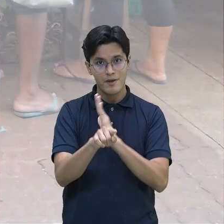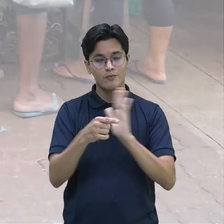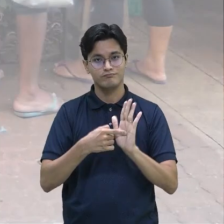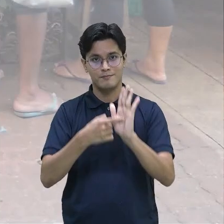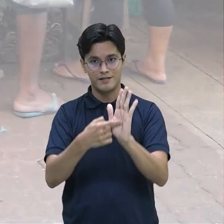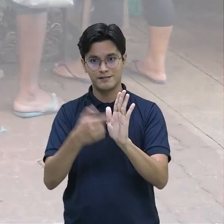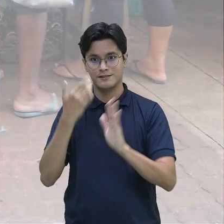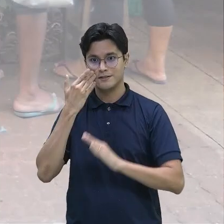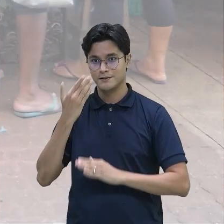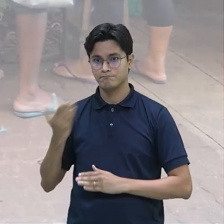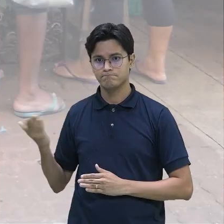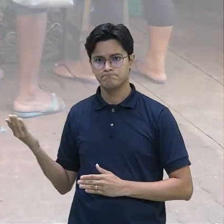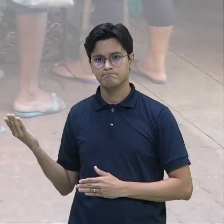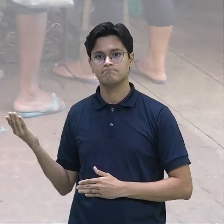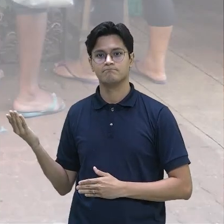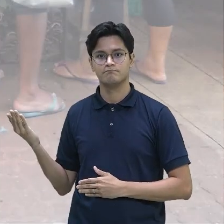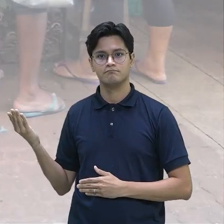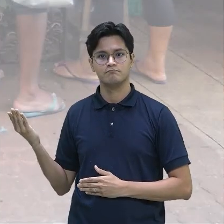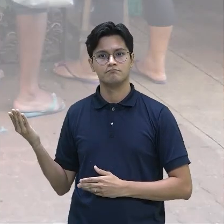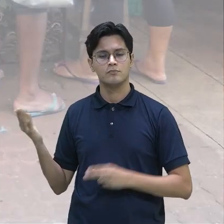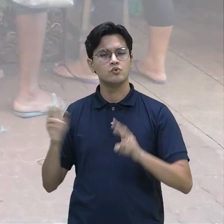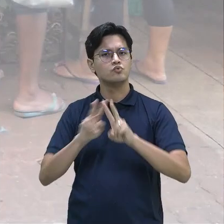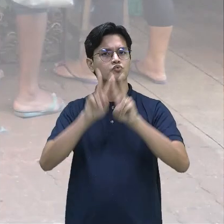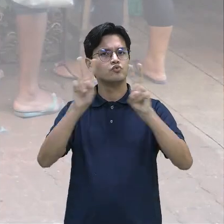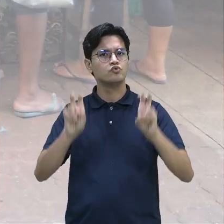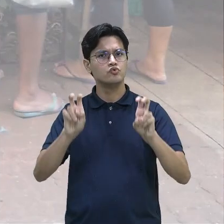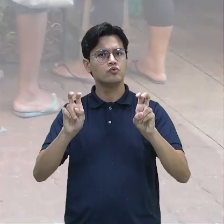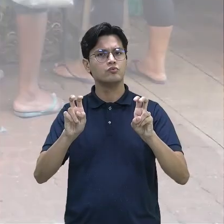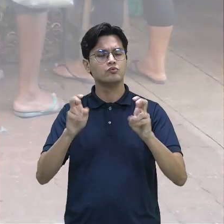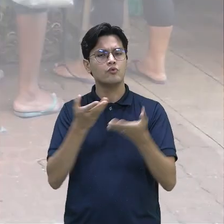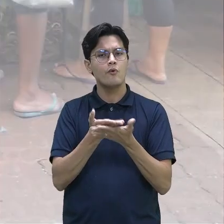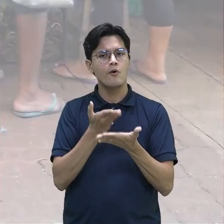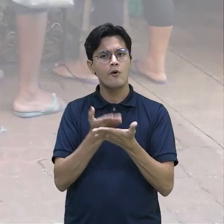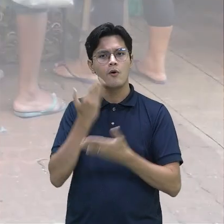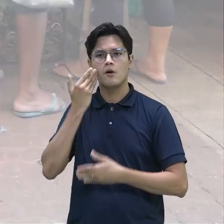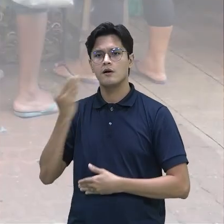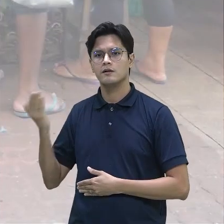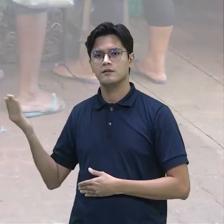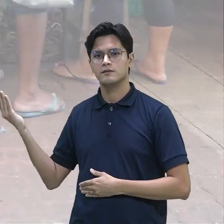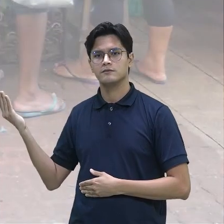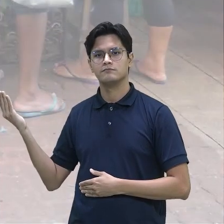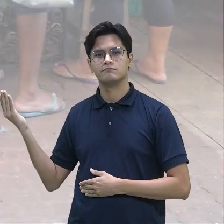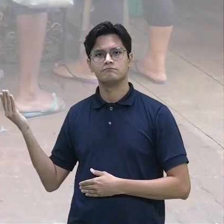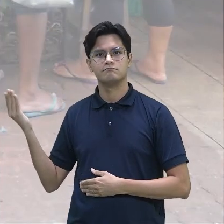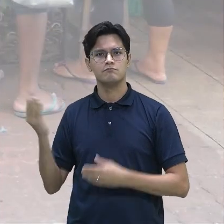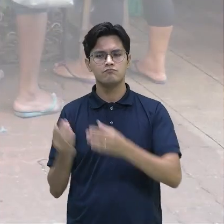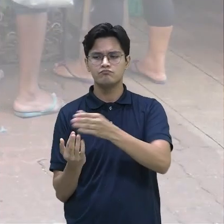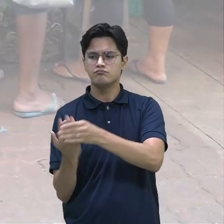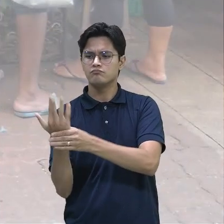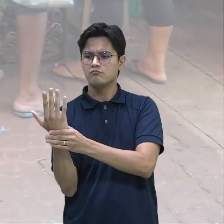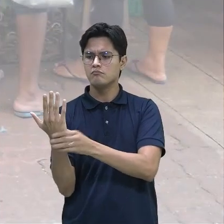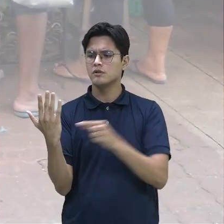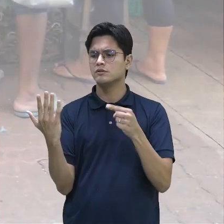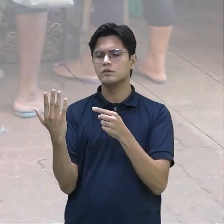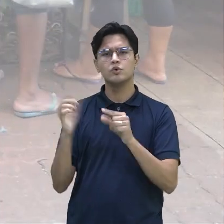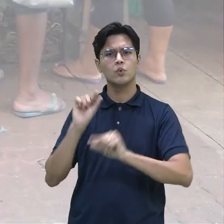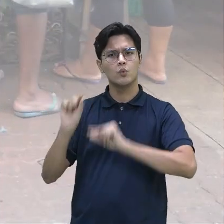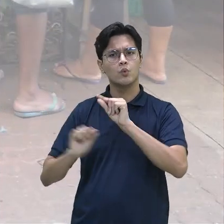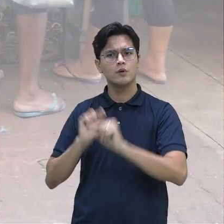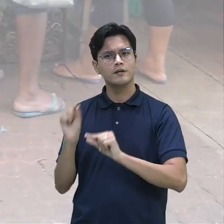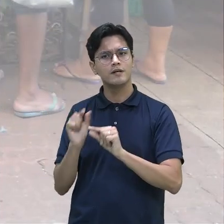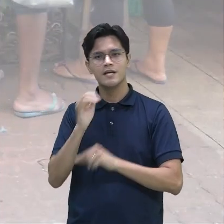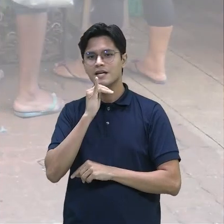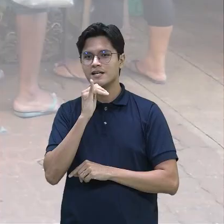vocês sobre o assunto da nossa aula. Vejam aí, que planta é essa? Qual é essa planta que